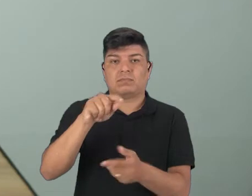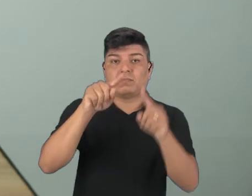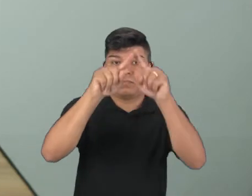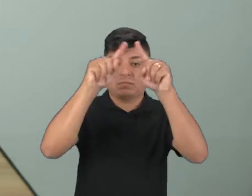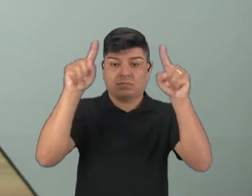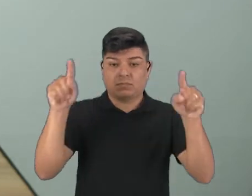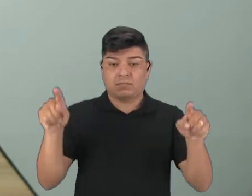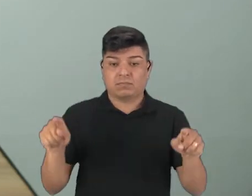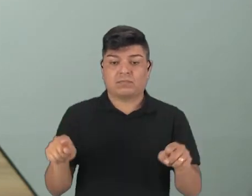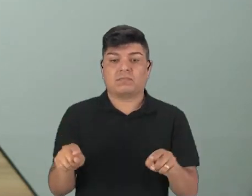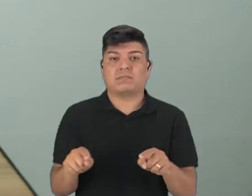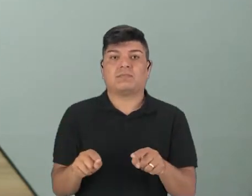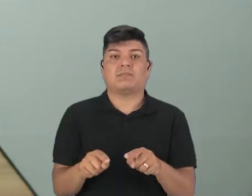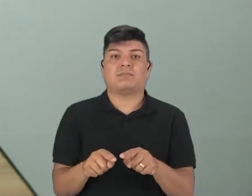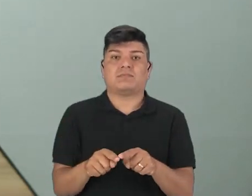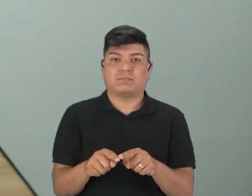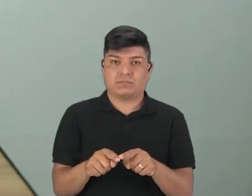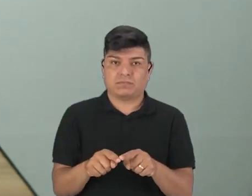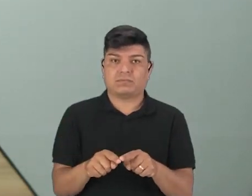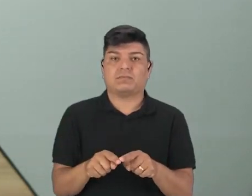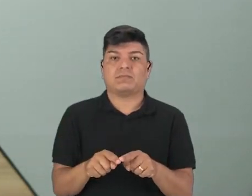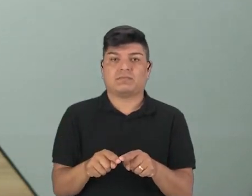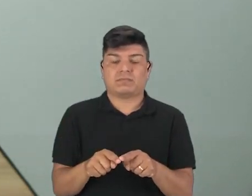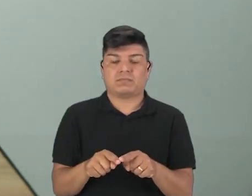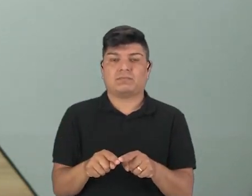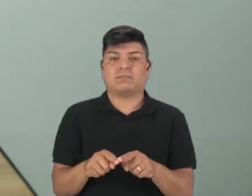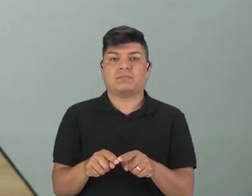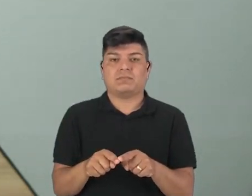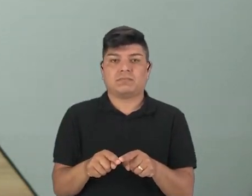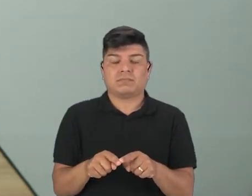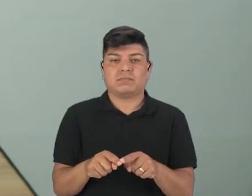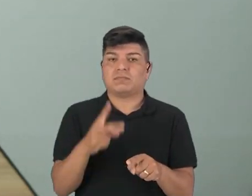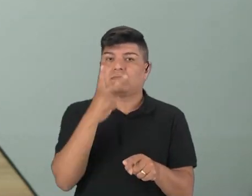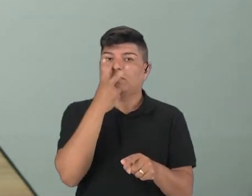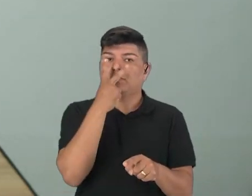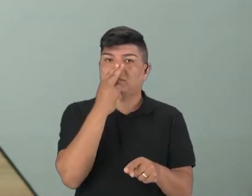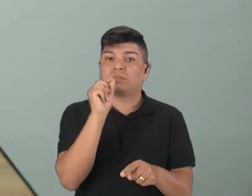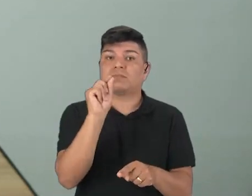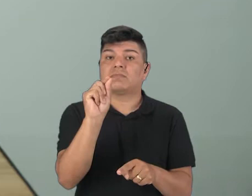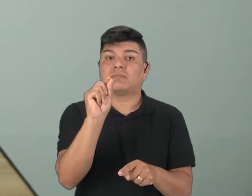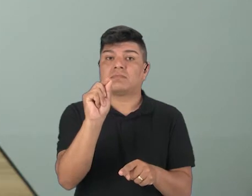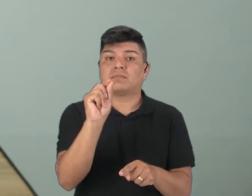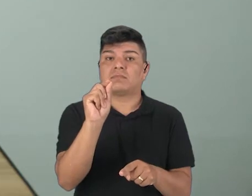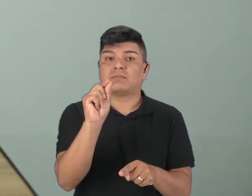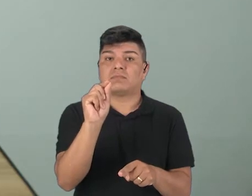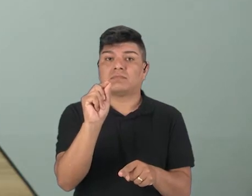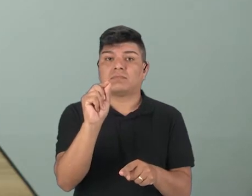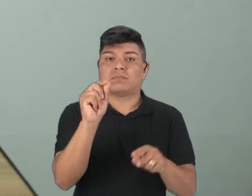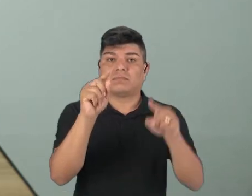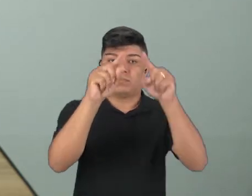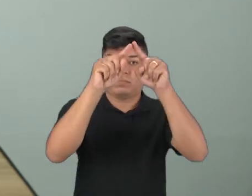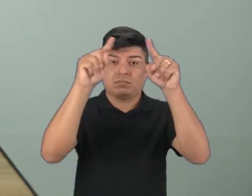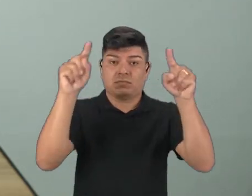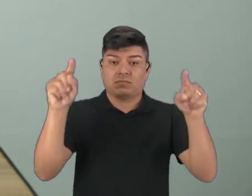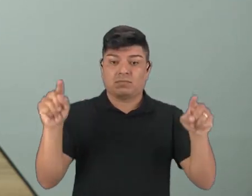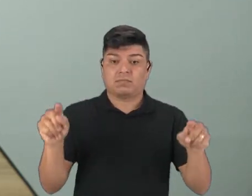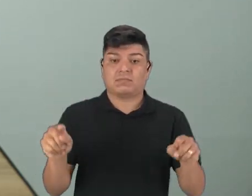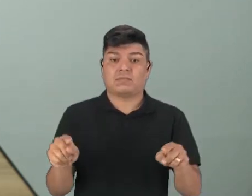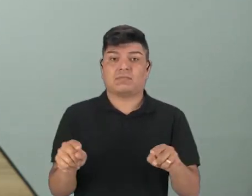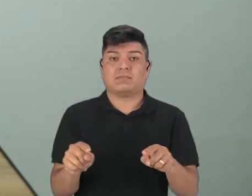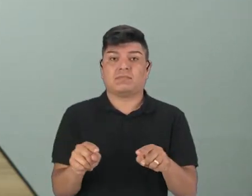dele é uma forma tem um formato, parecido com a forma geométrica,